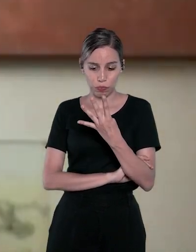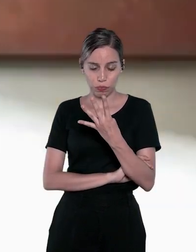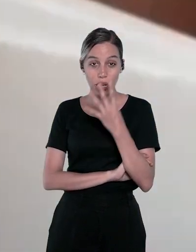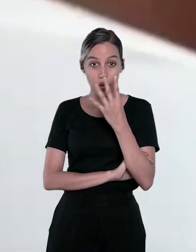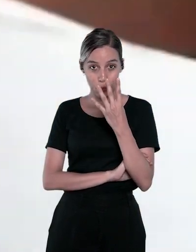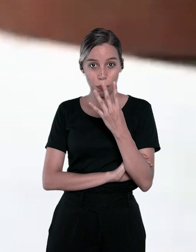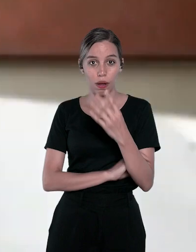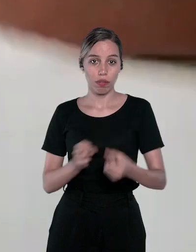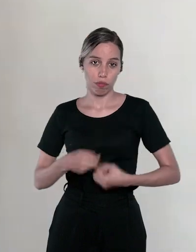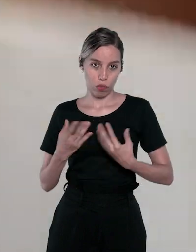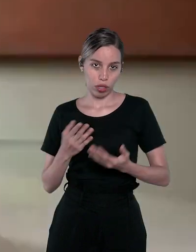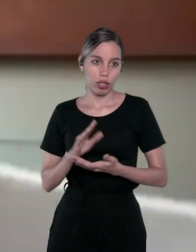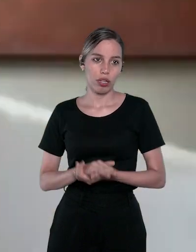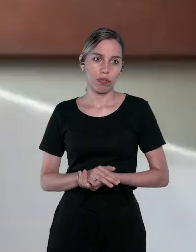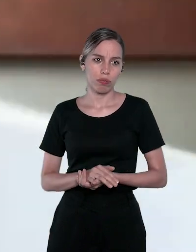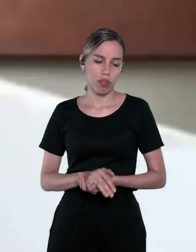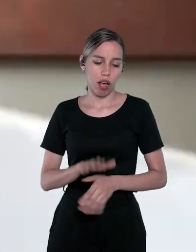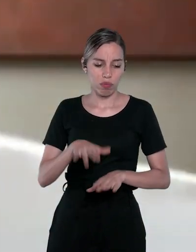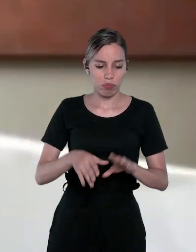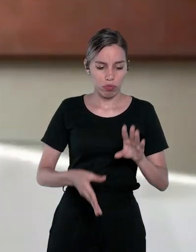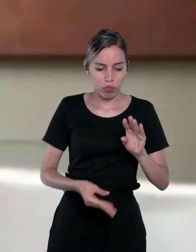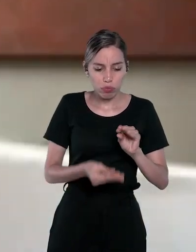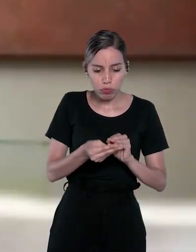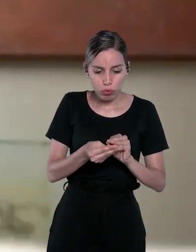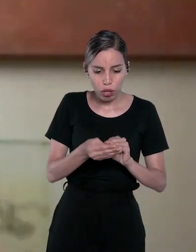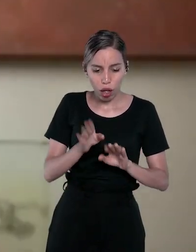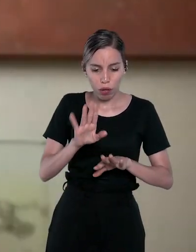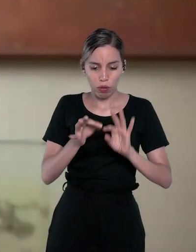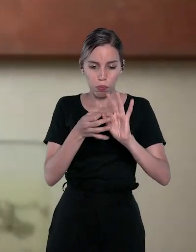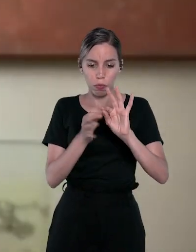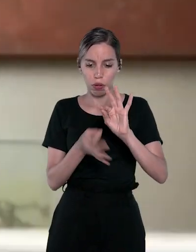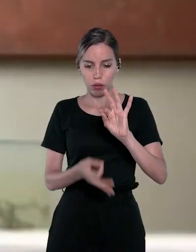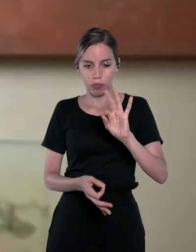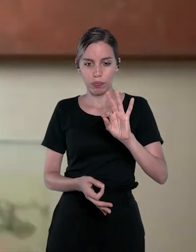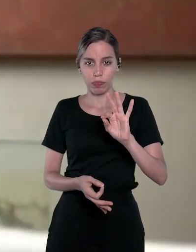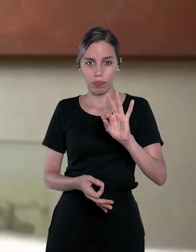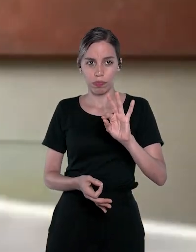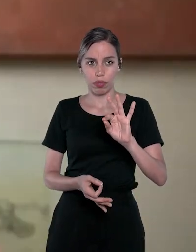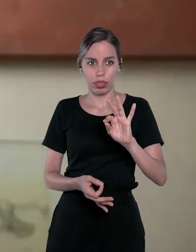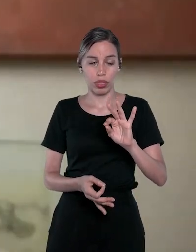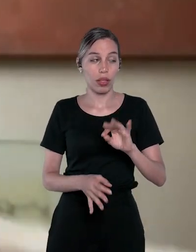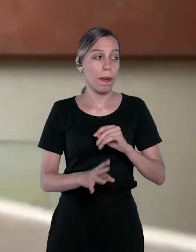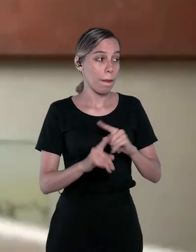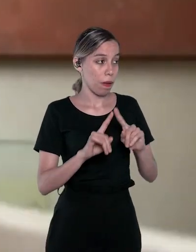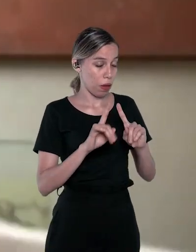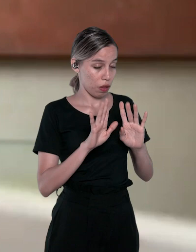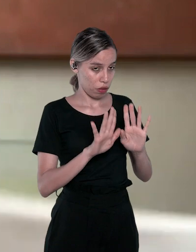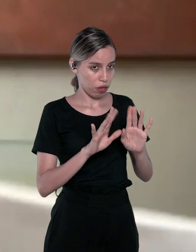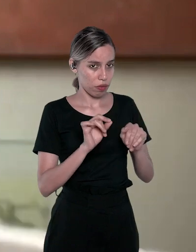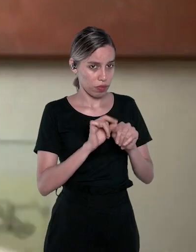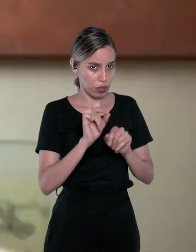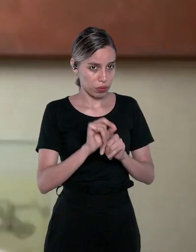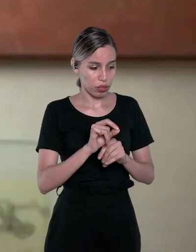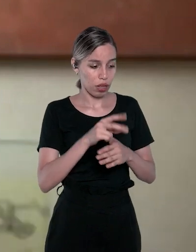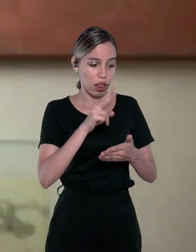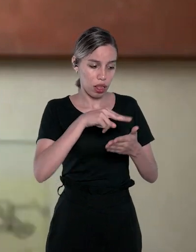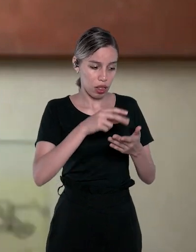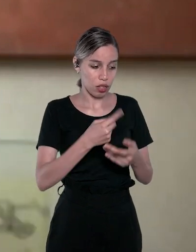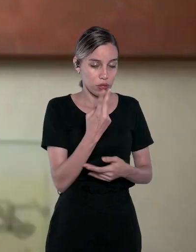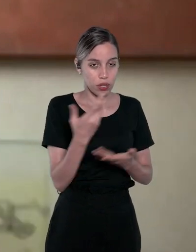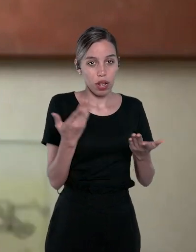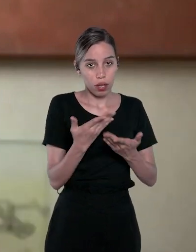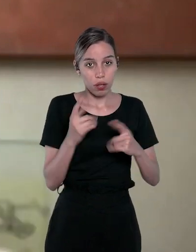quatro É. poemas. Uns são curtinhos, outros são um pouco mais extensos. Vamos ler dois agora e a gente conversa mais um